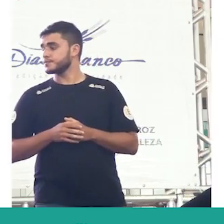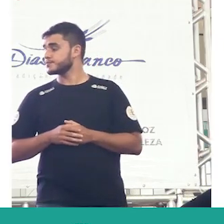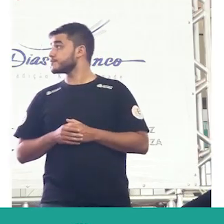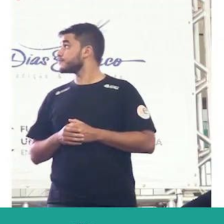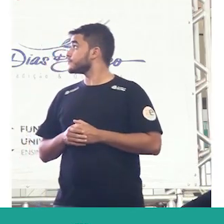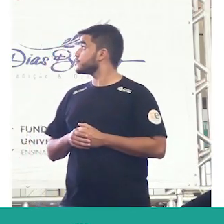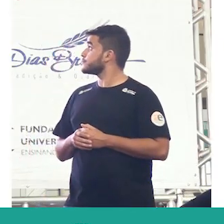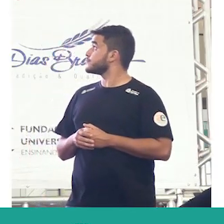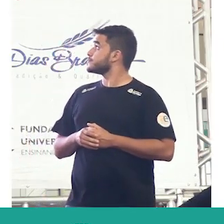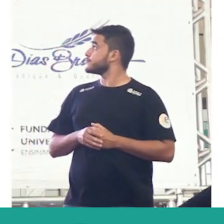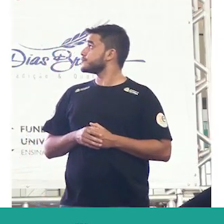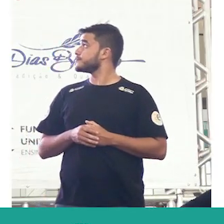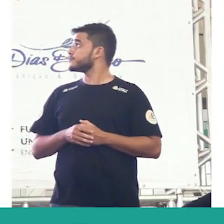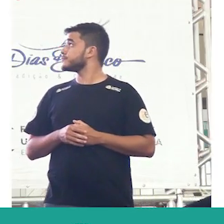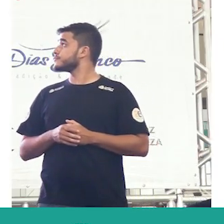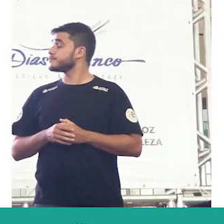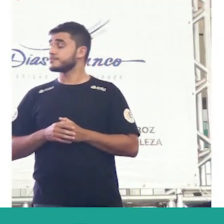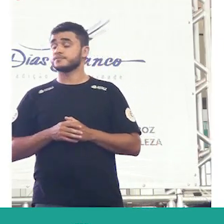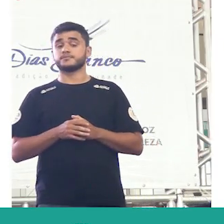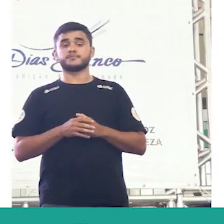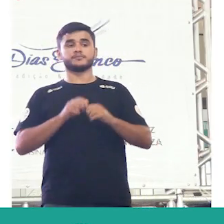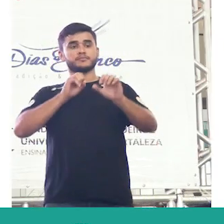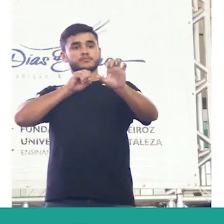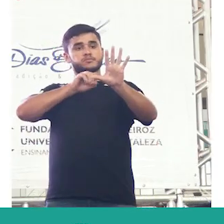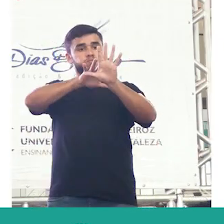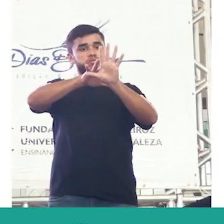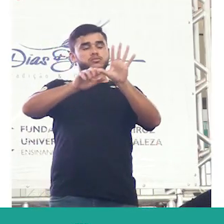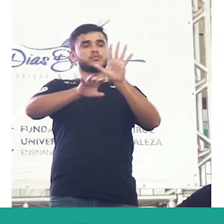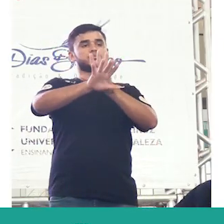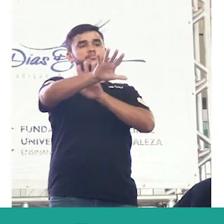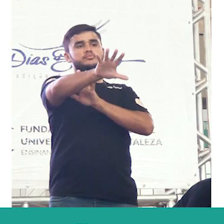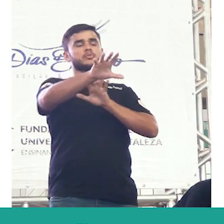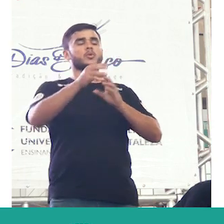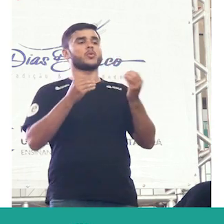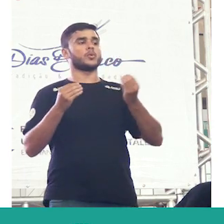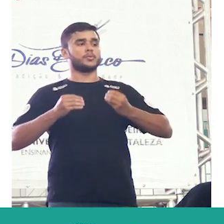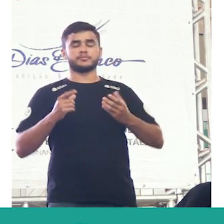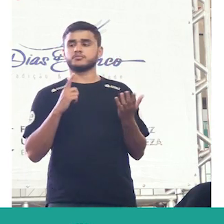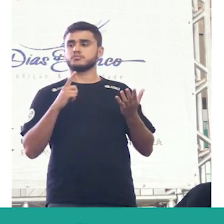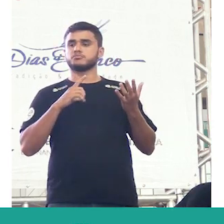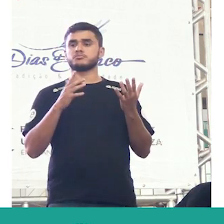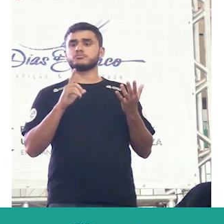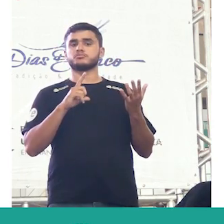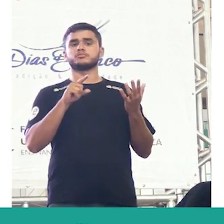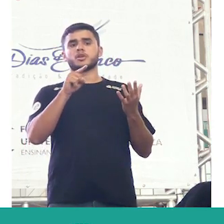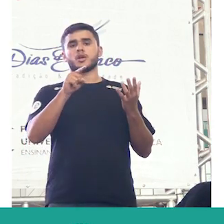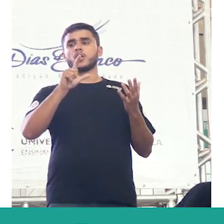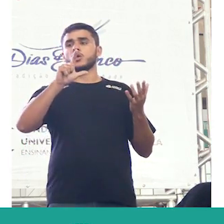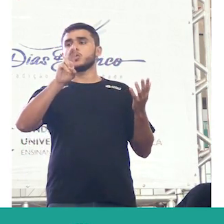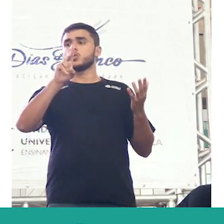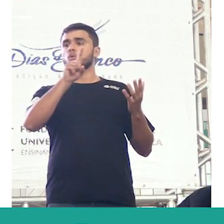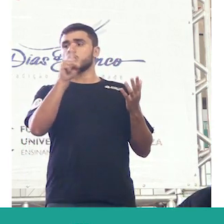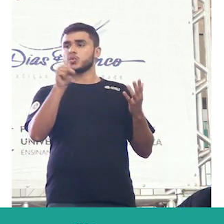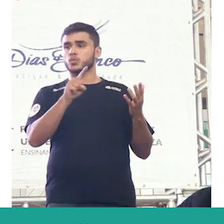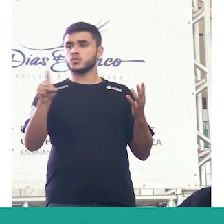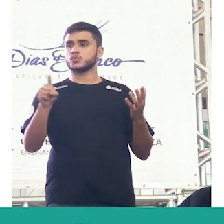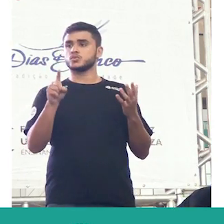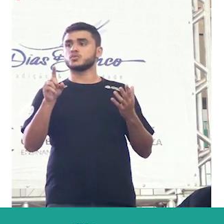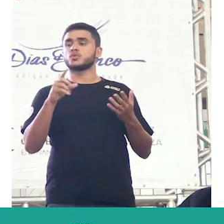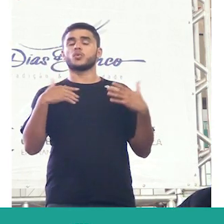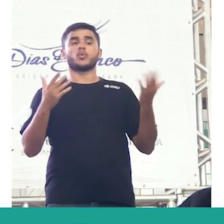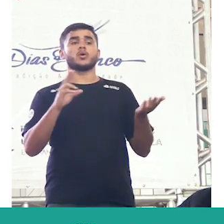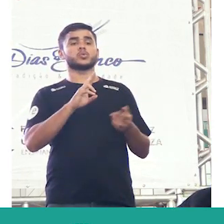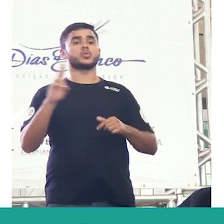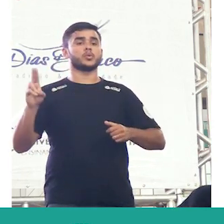Ó. Sabe como é o nome dessa luz que tem um tamanho infinitamente menor do